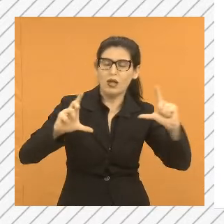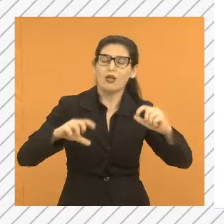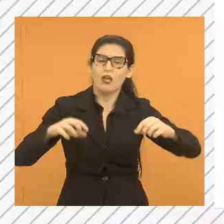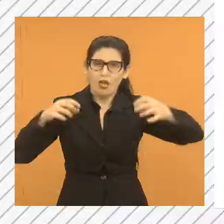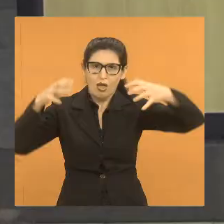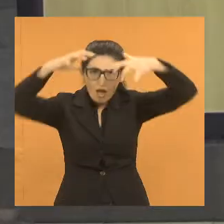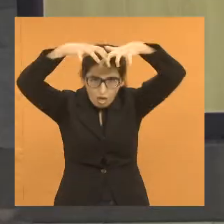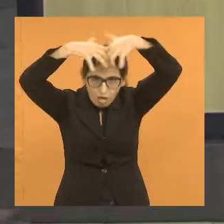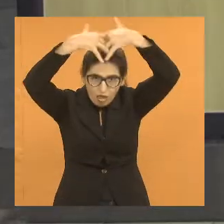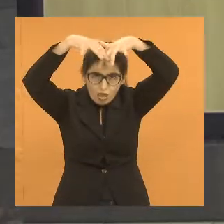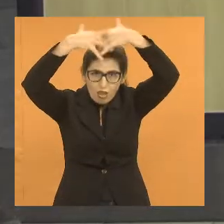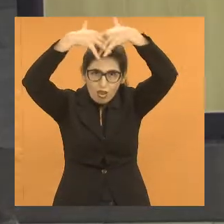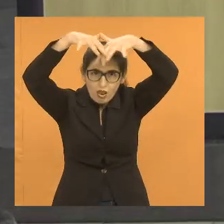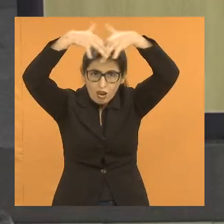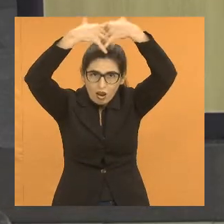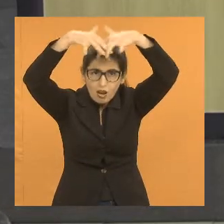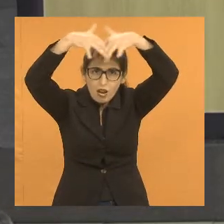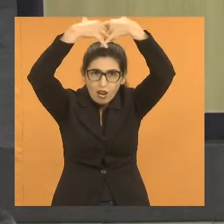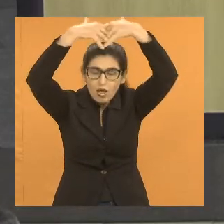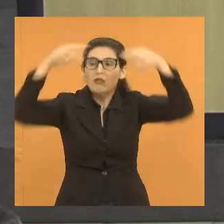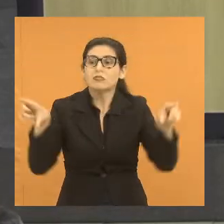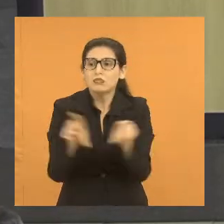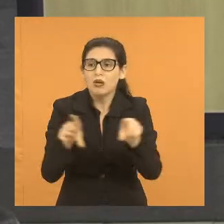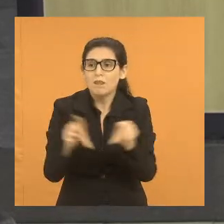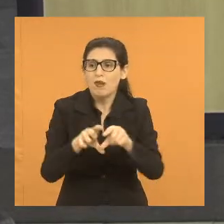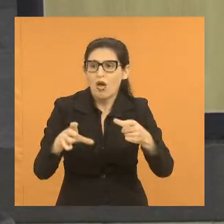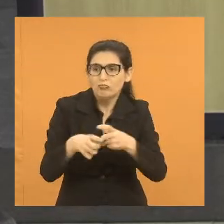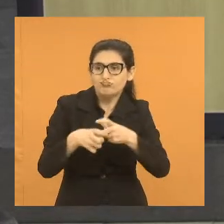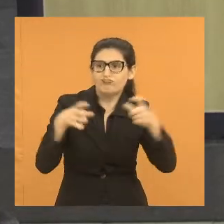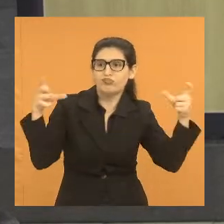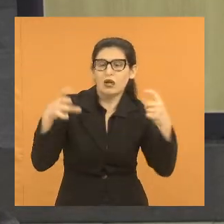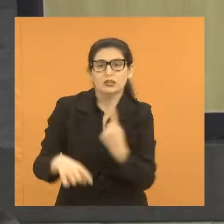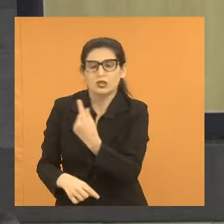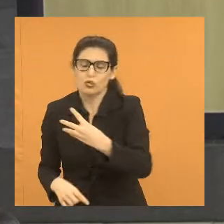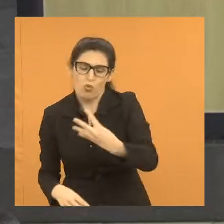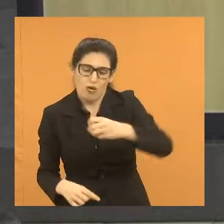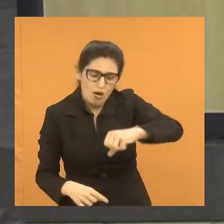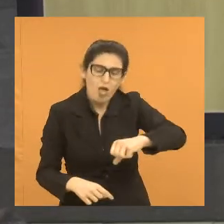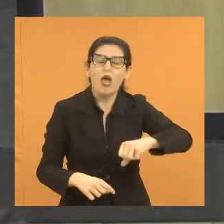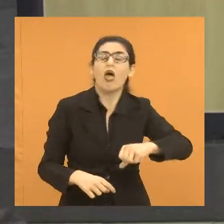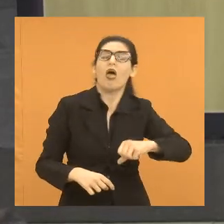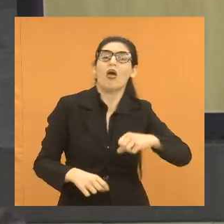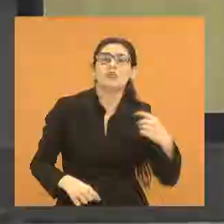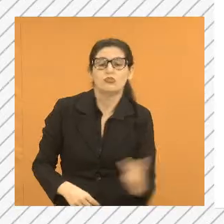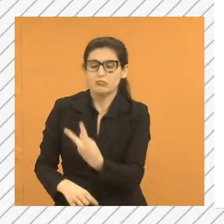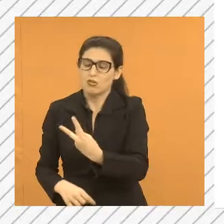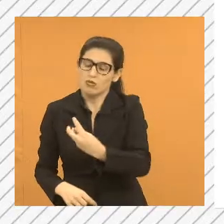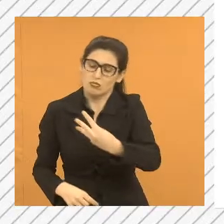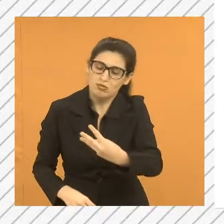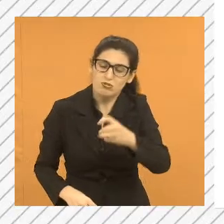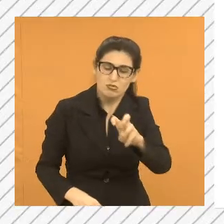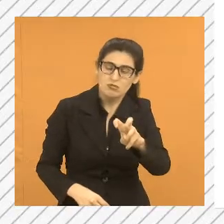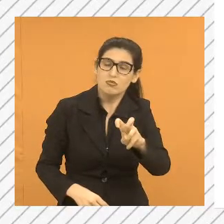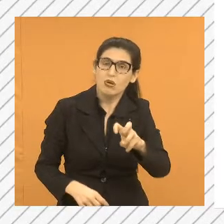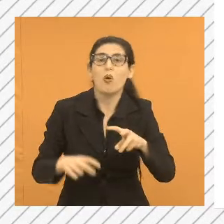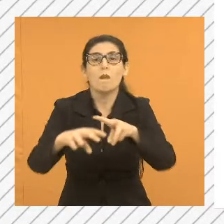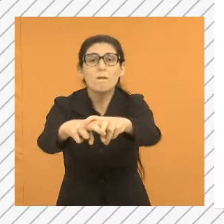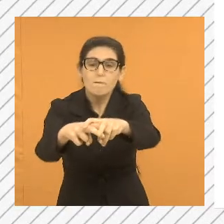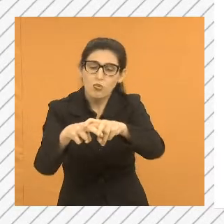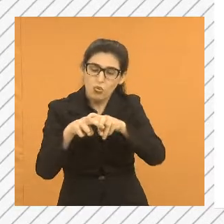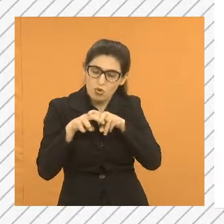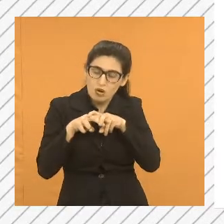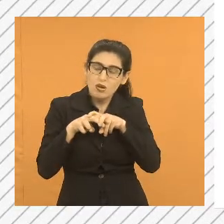eletroencefalogramas também tivemos um aumento de 149 para 235. Portanto,